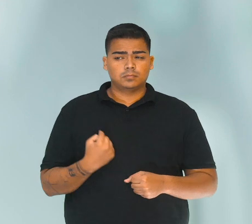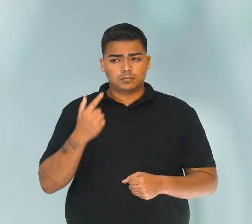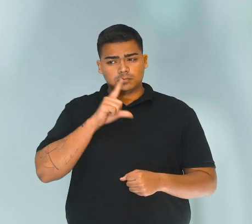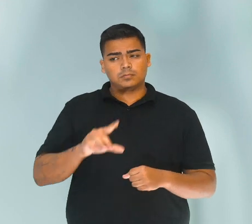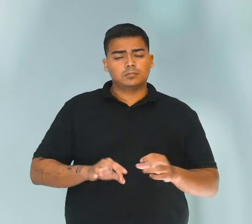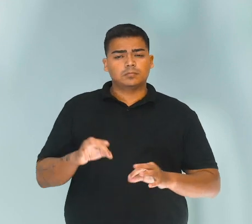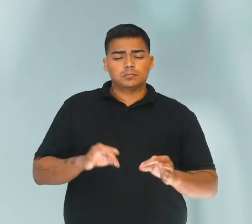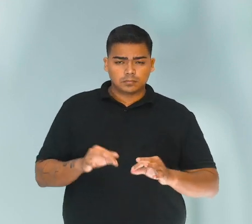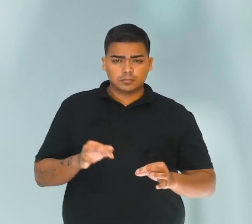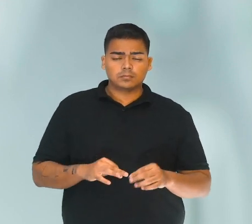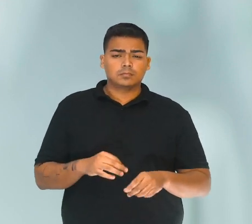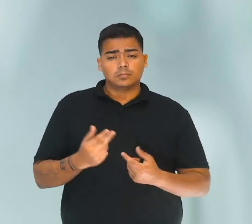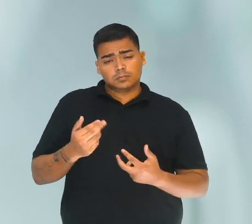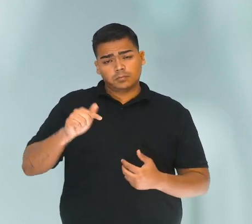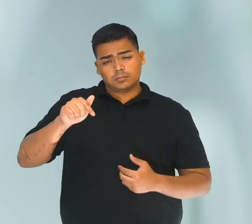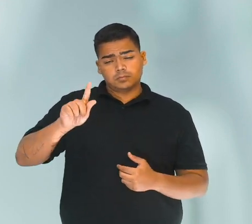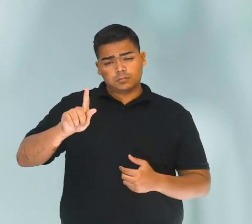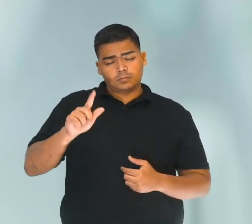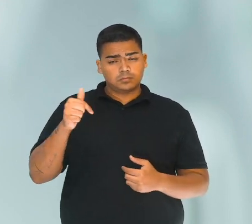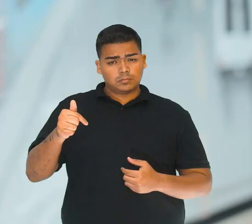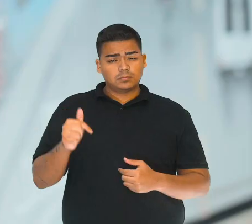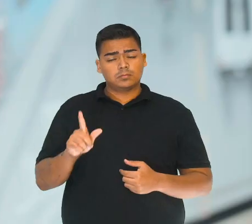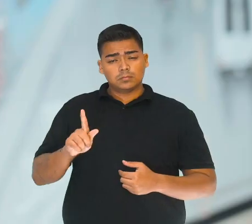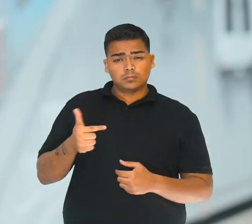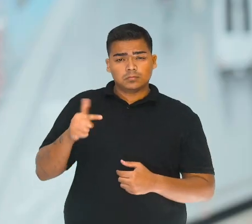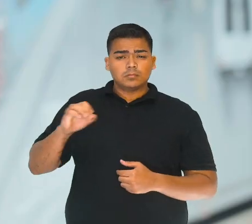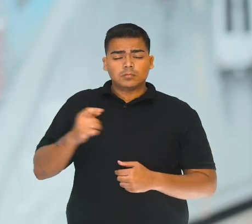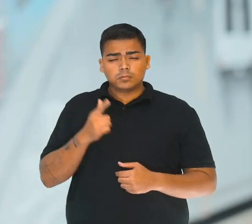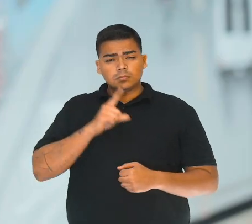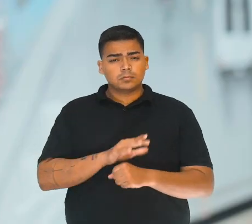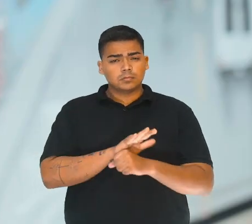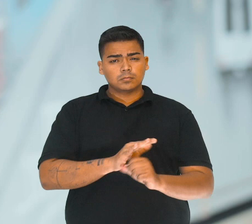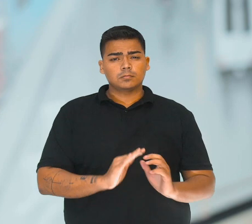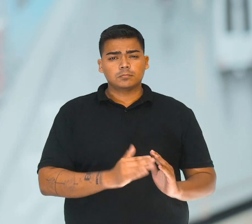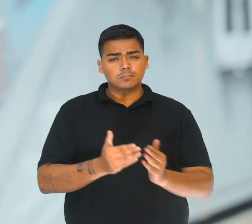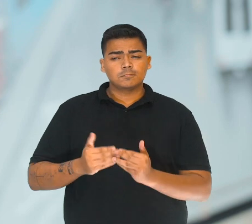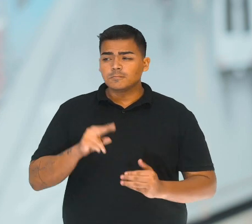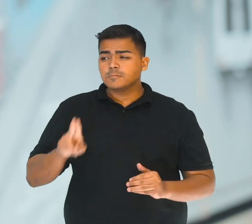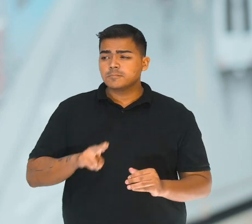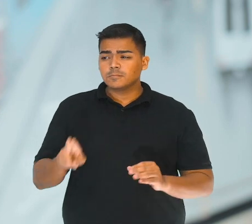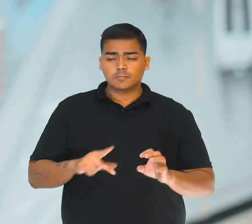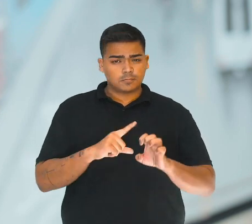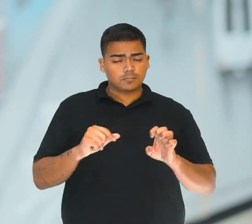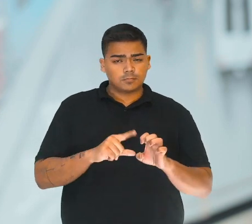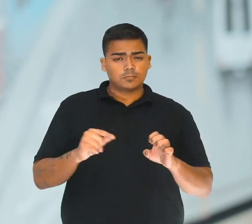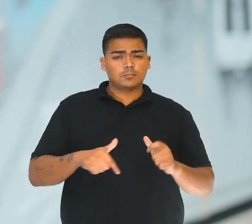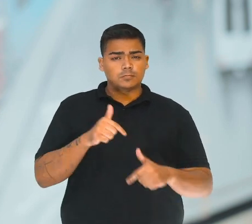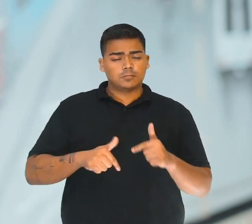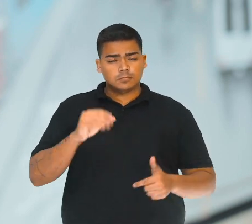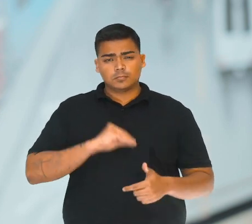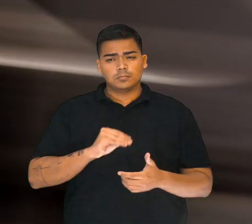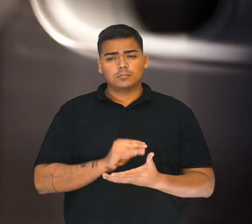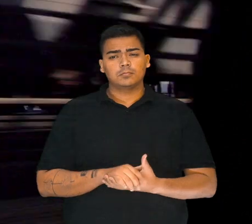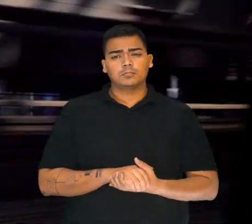criar esse bloco, assim como o G7, assim como o G20, para ajudar essas favelas através do empreendedorismo, através da geração de